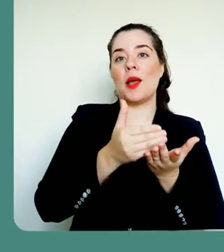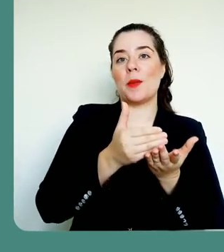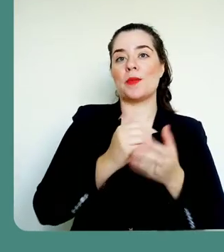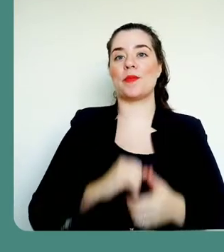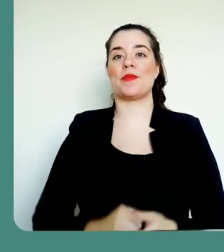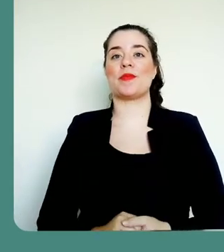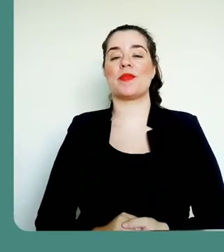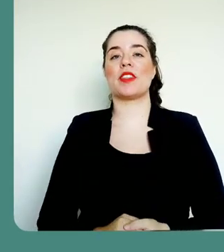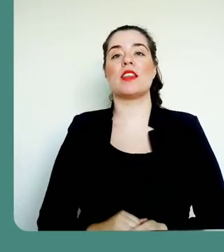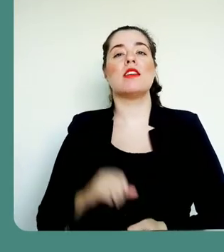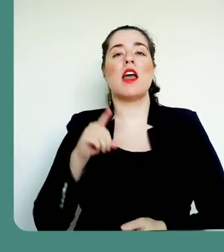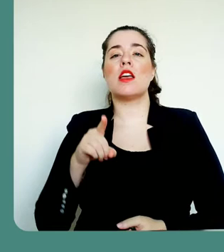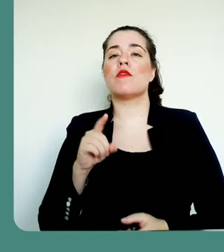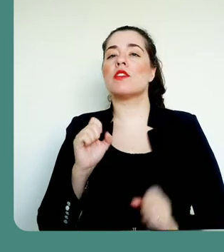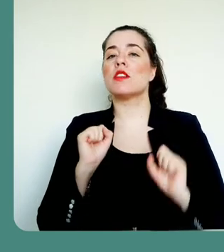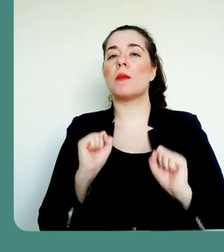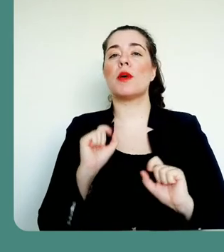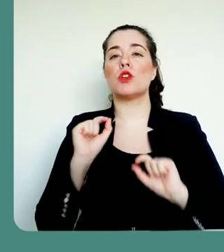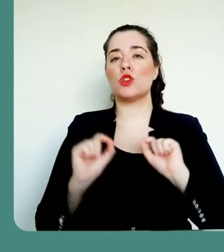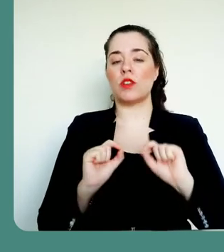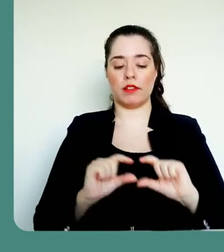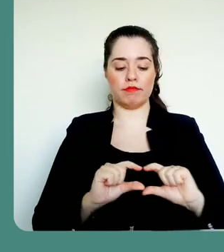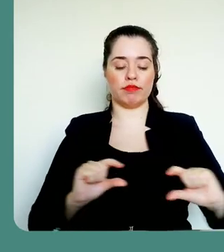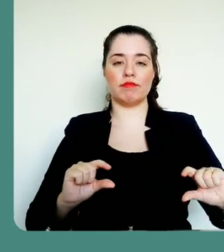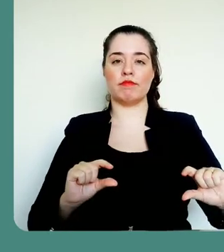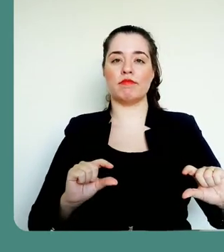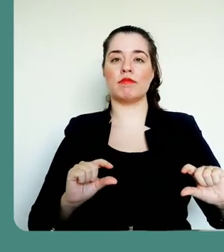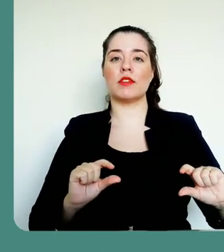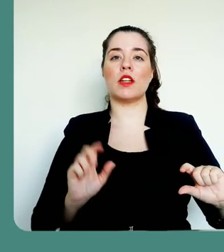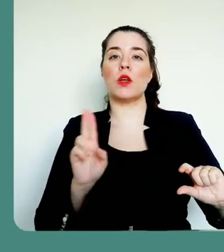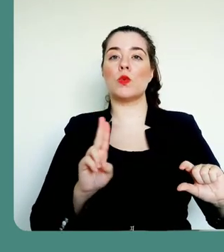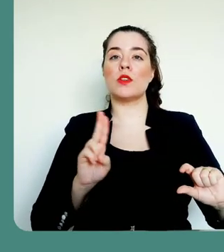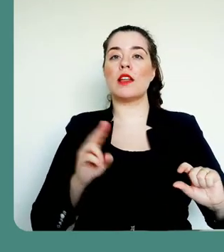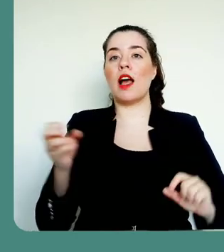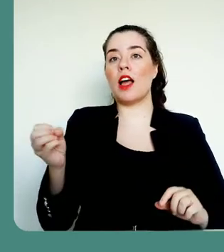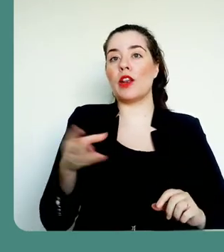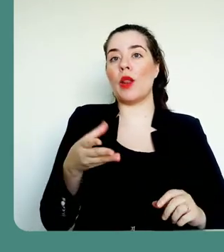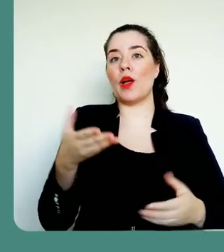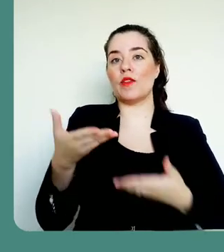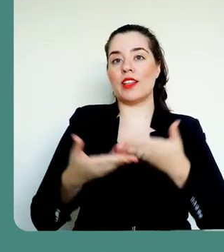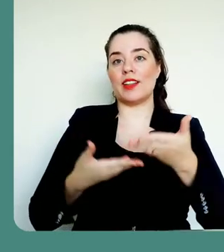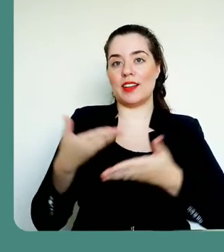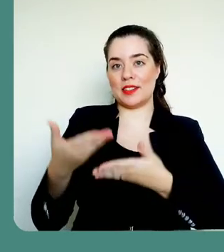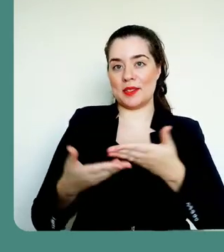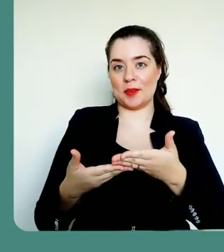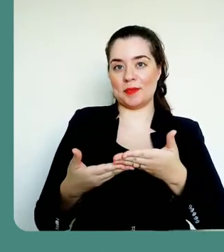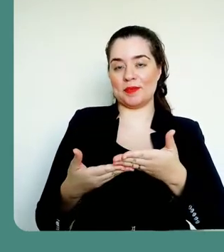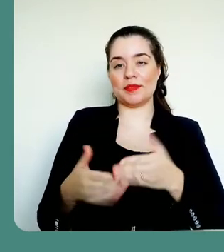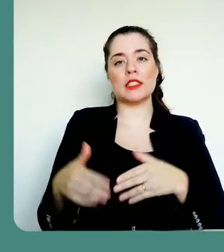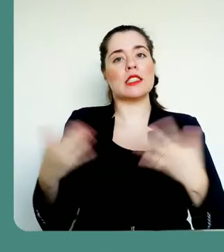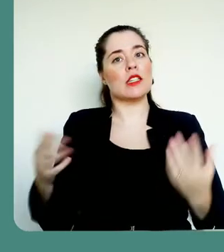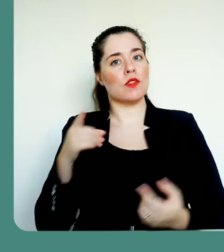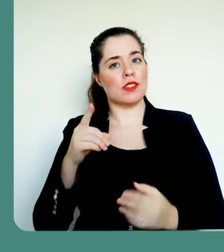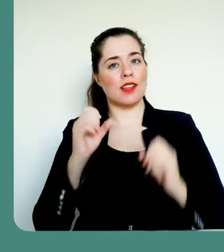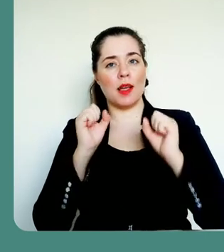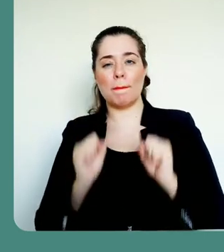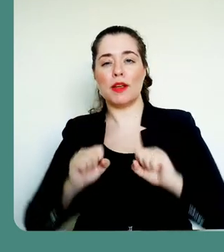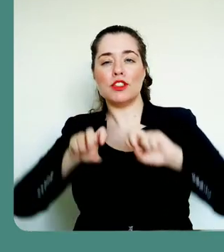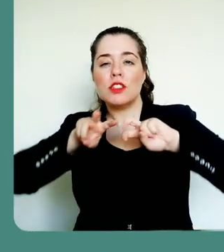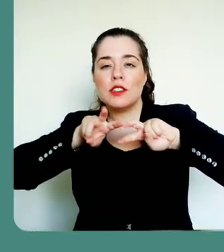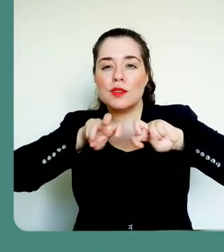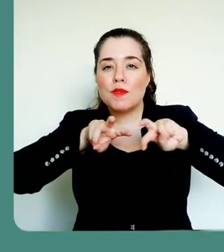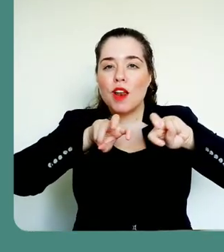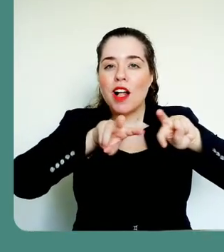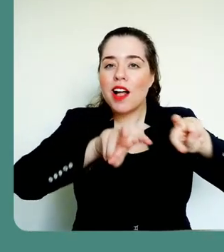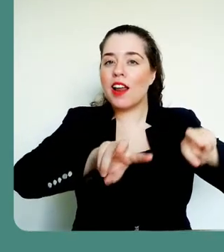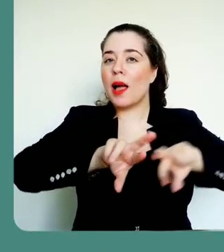tela inicial e aí você pode, por exemplo, fazer uma nova interação. Então, você pode explorar